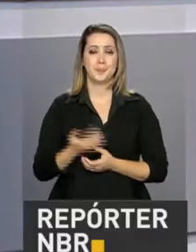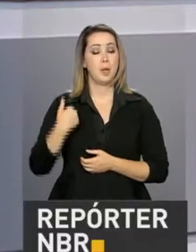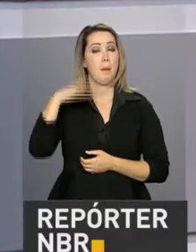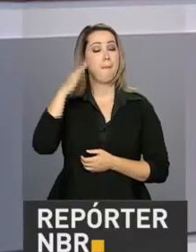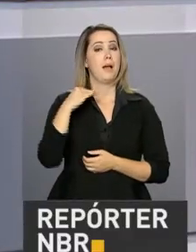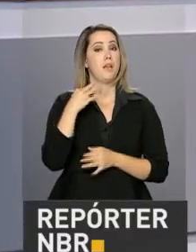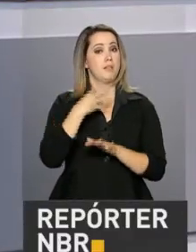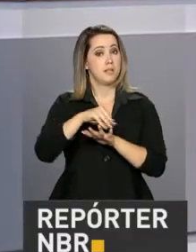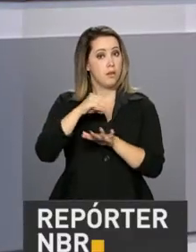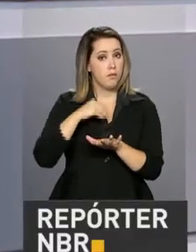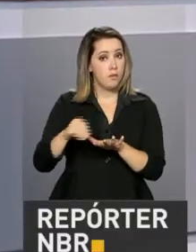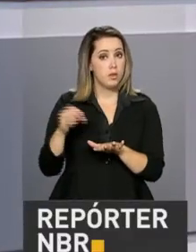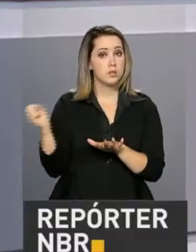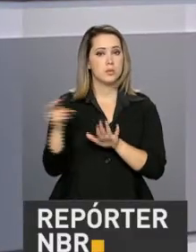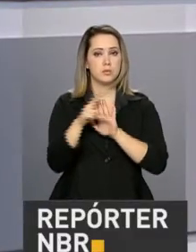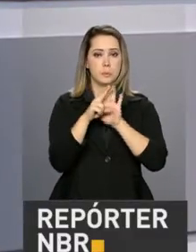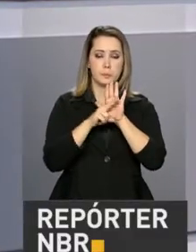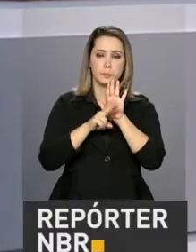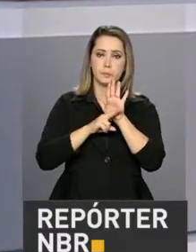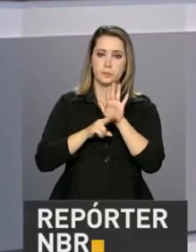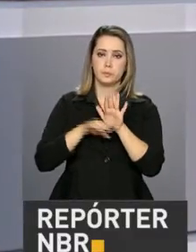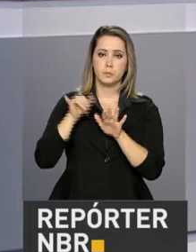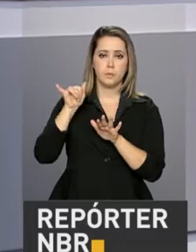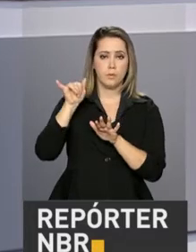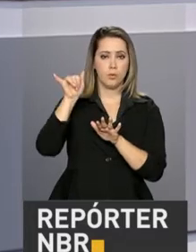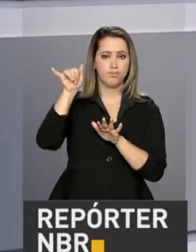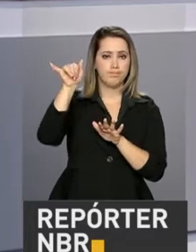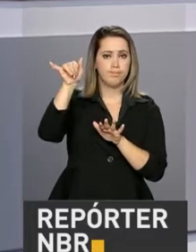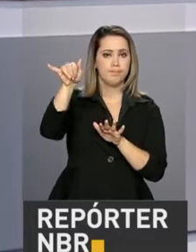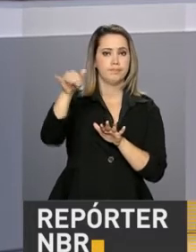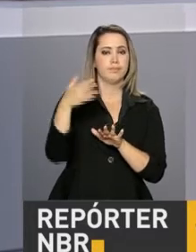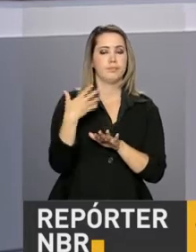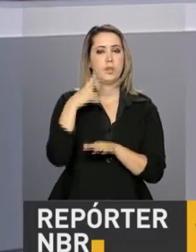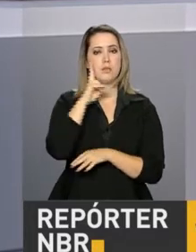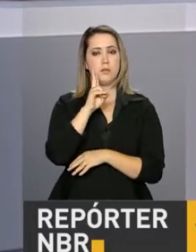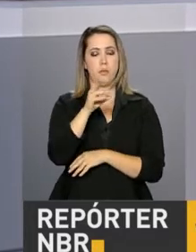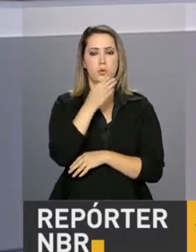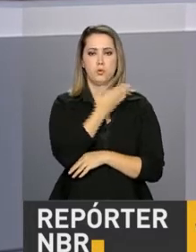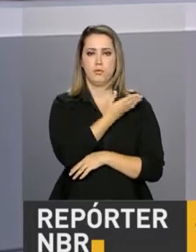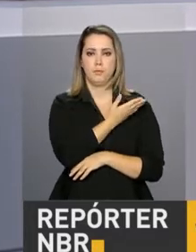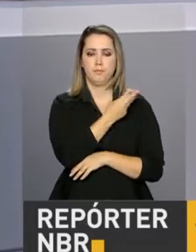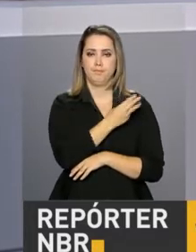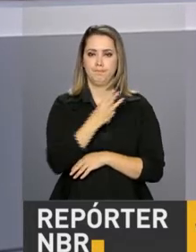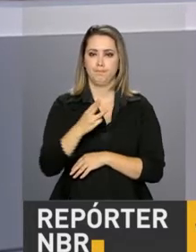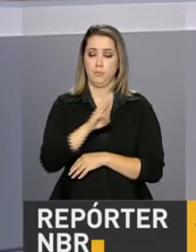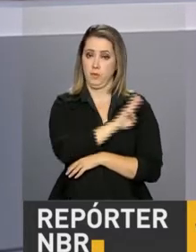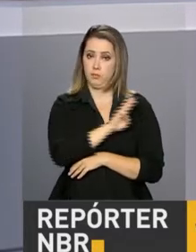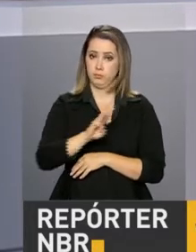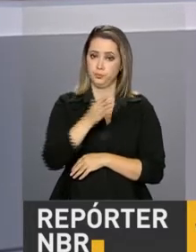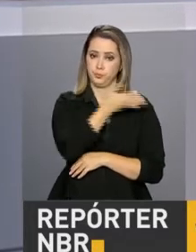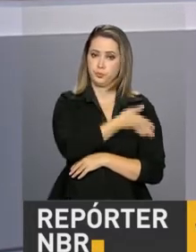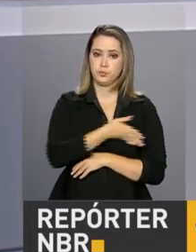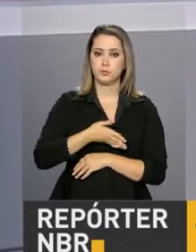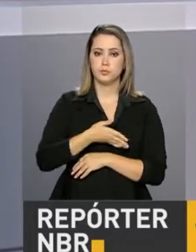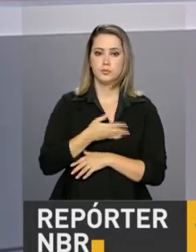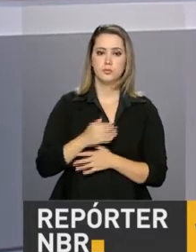mais informações sobre as novas regras do transporte aéreo, acesse a página da ANAC na internet, que